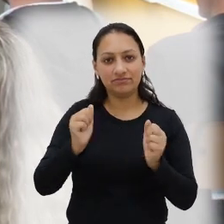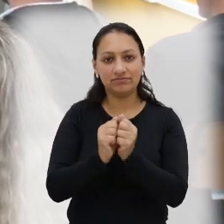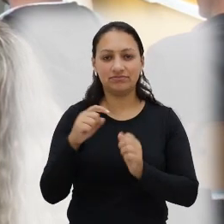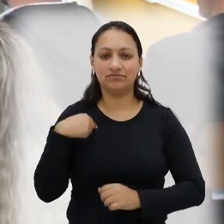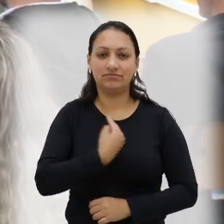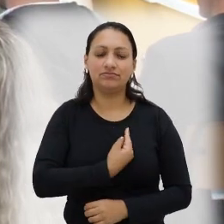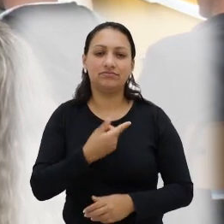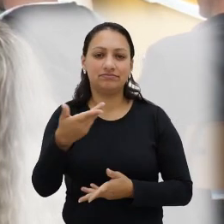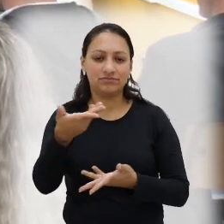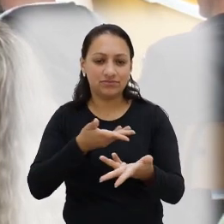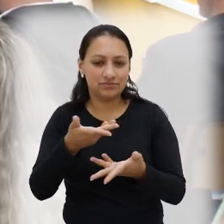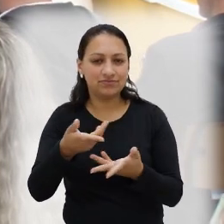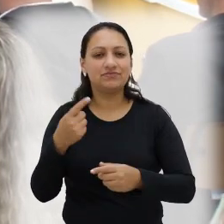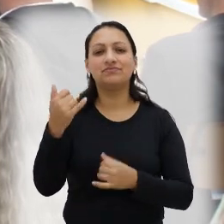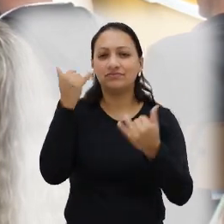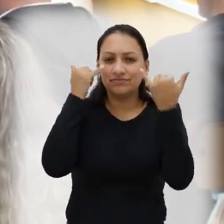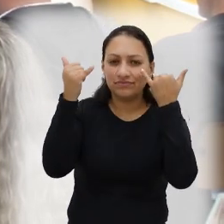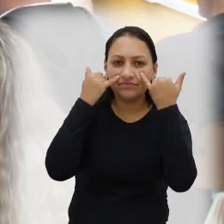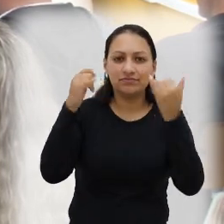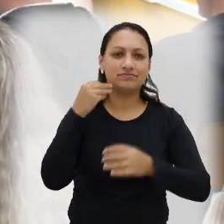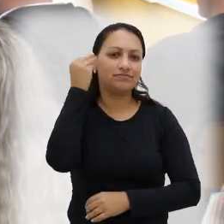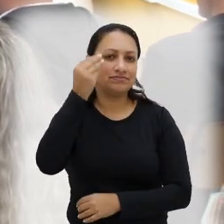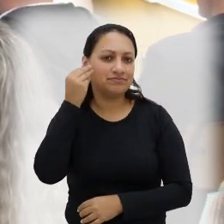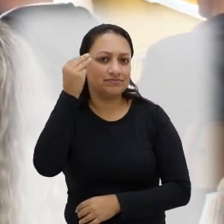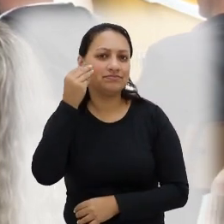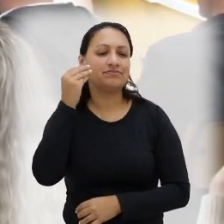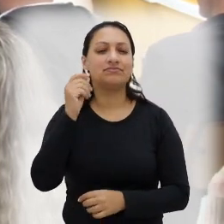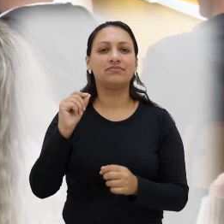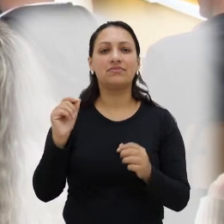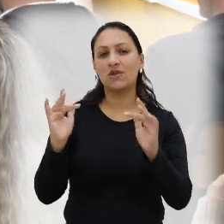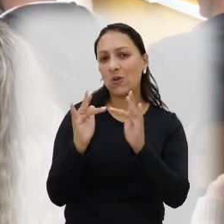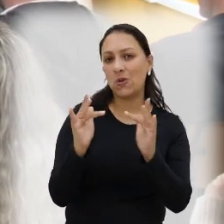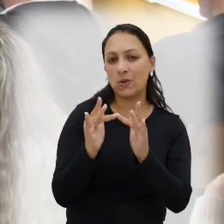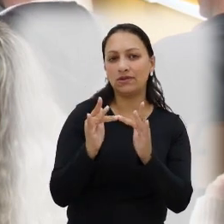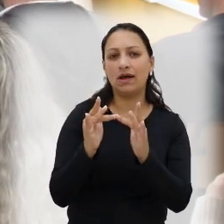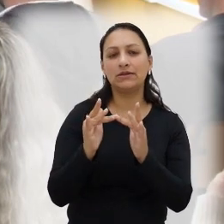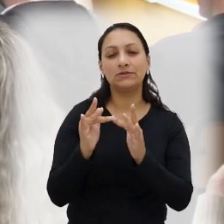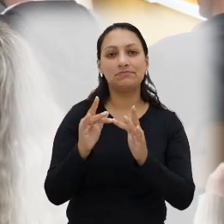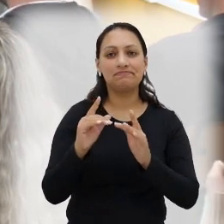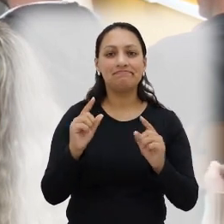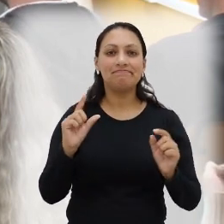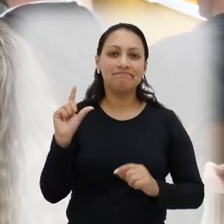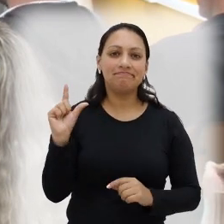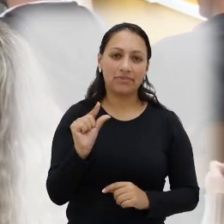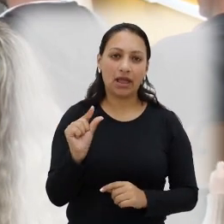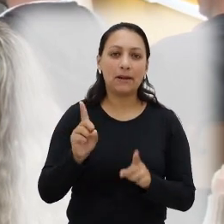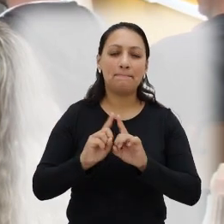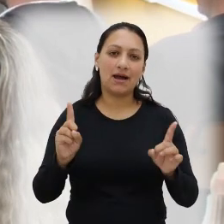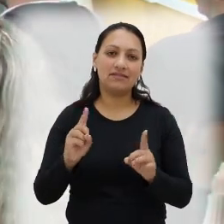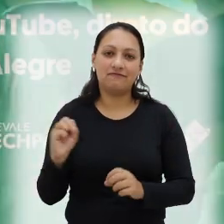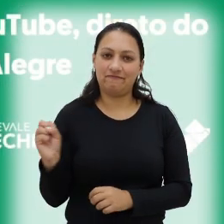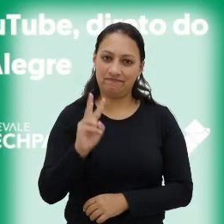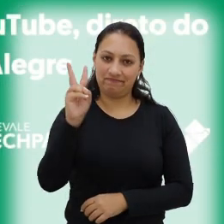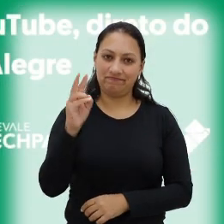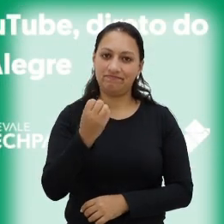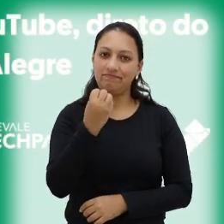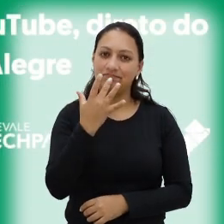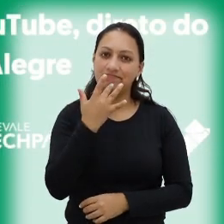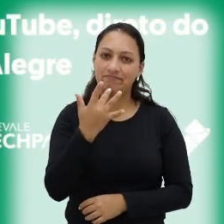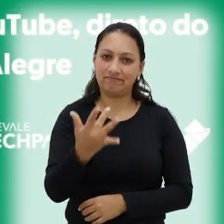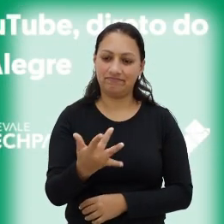poder trocar informações, experiências e fazer um networking pequeno, mas com certeza valioso. Boa tarde.